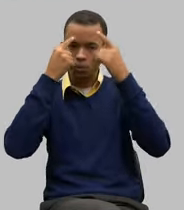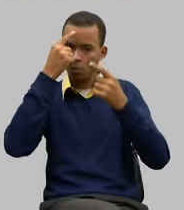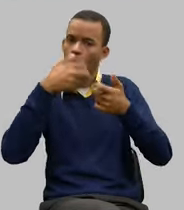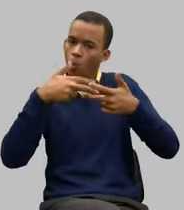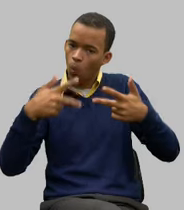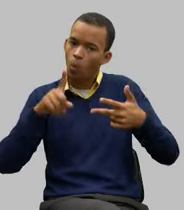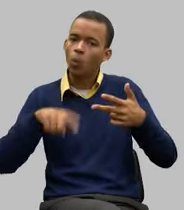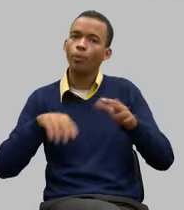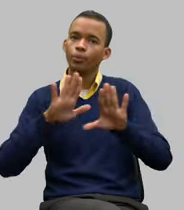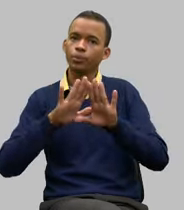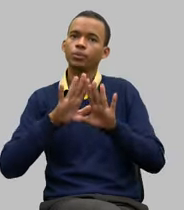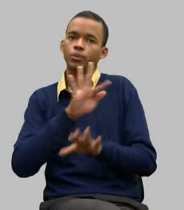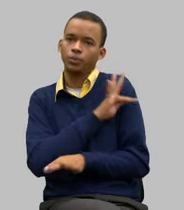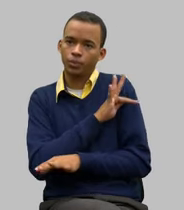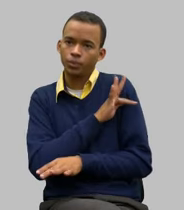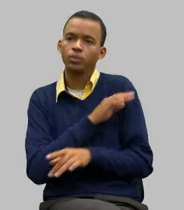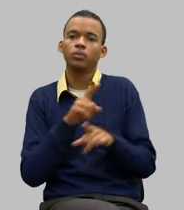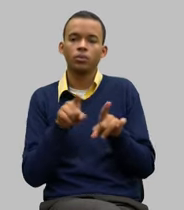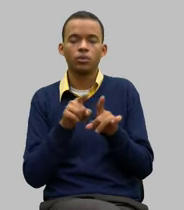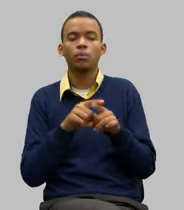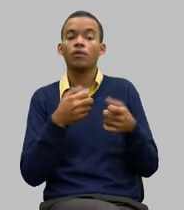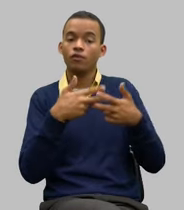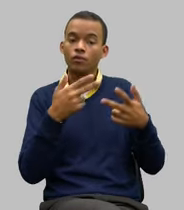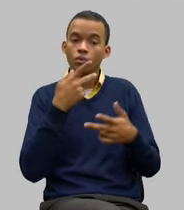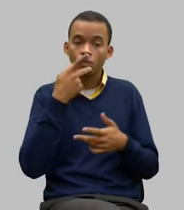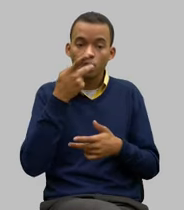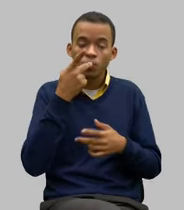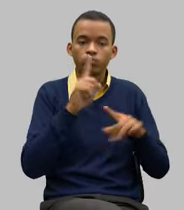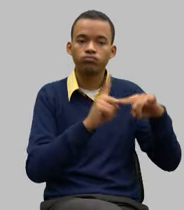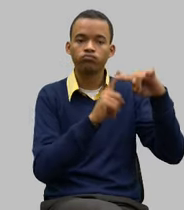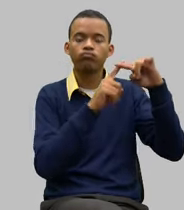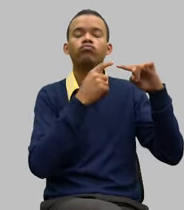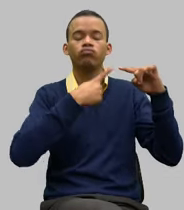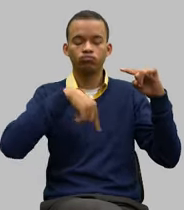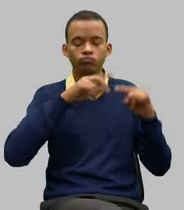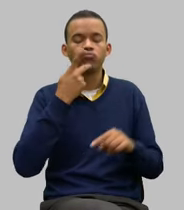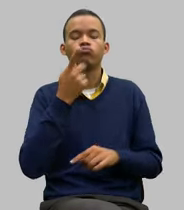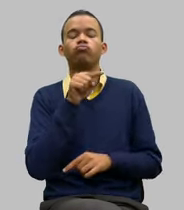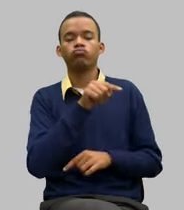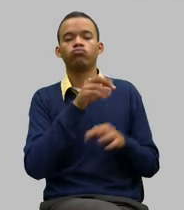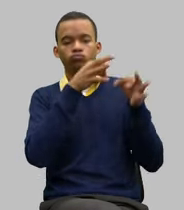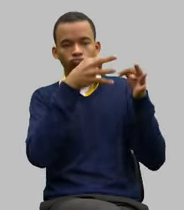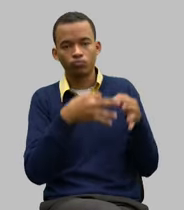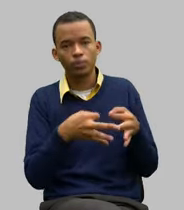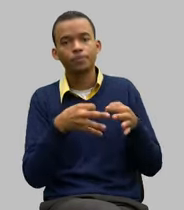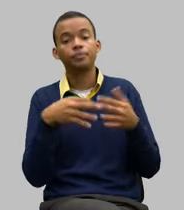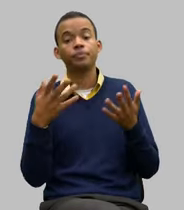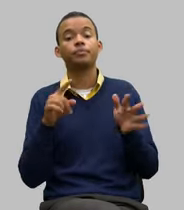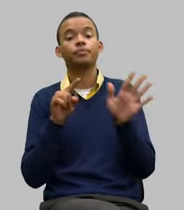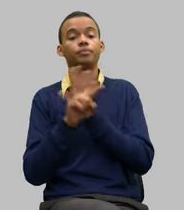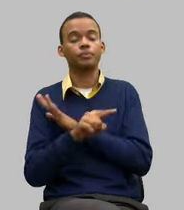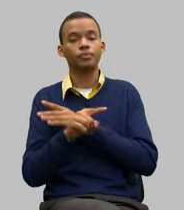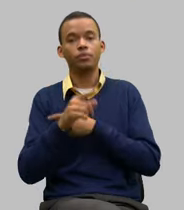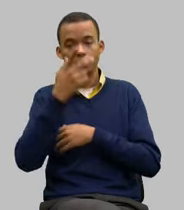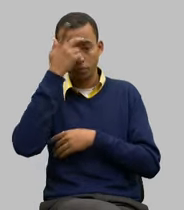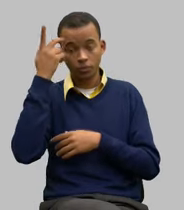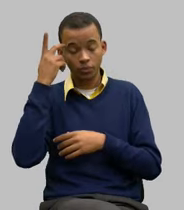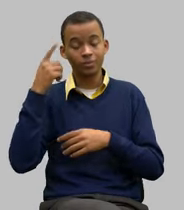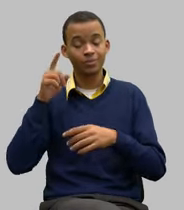fiscaliza mas a gente tem que registrar as coisas positivas secretário eh a escala de quem está fazendo essa